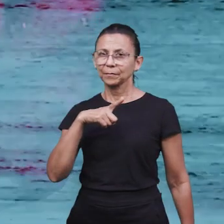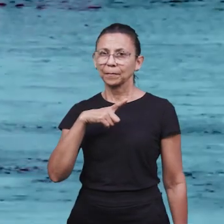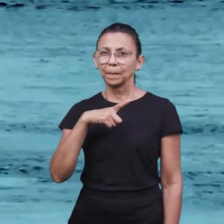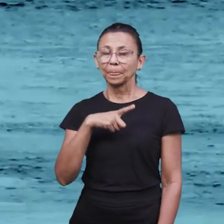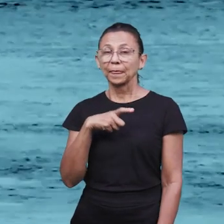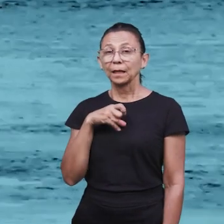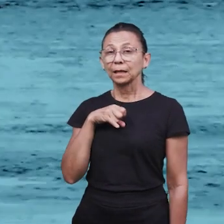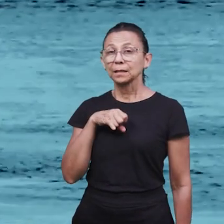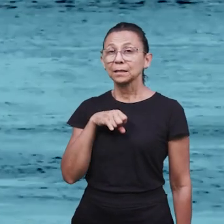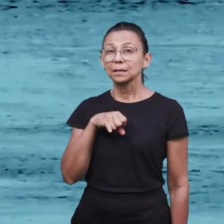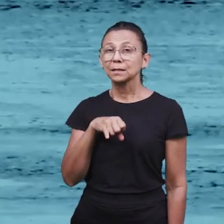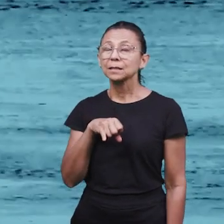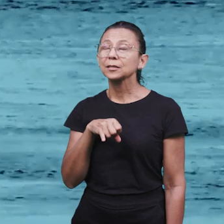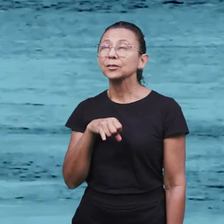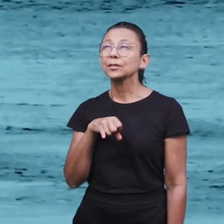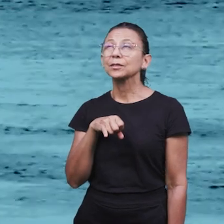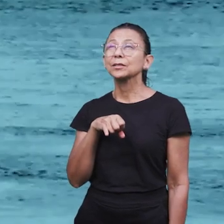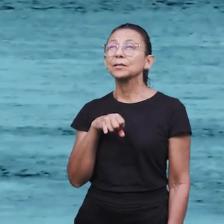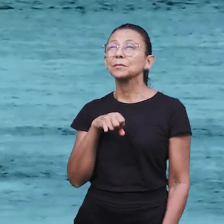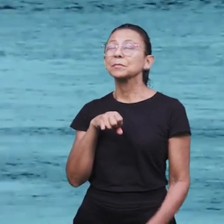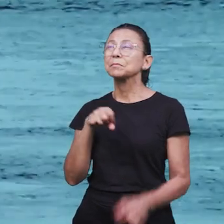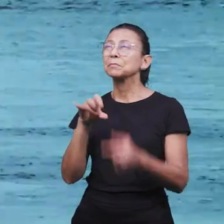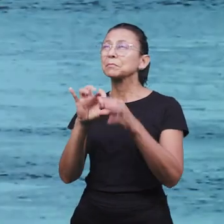valer. Se